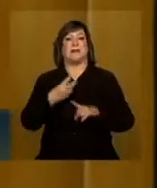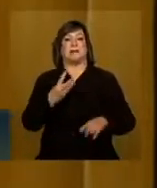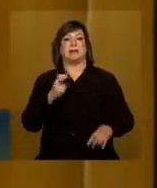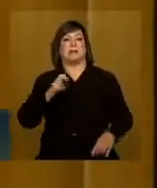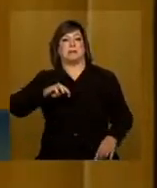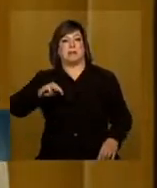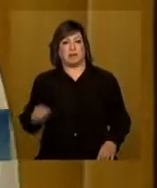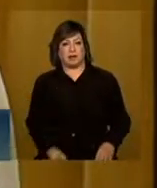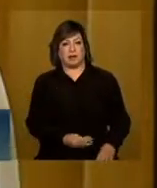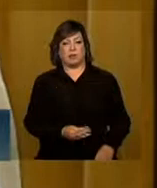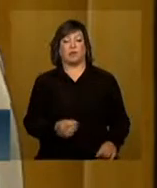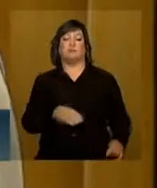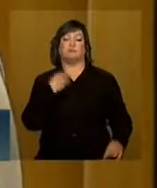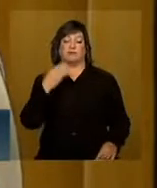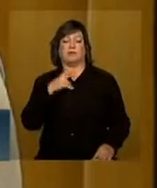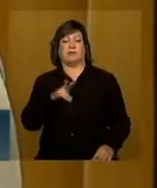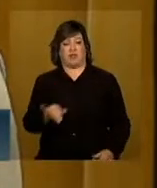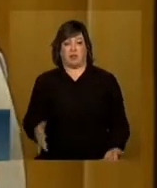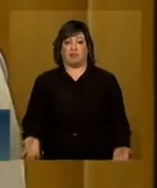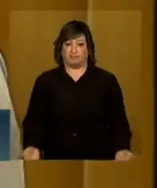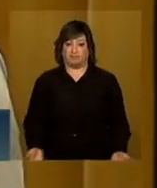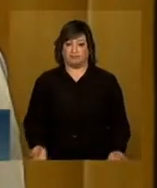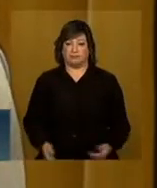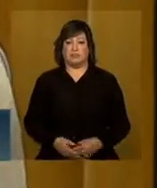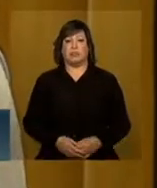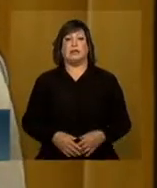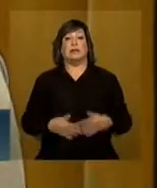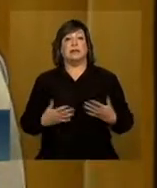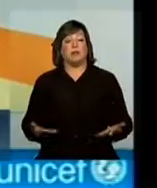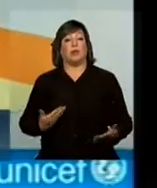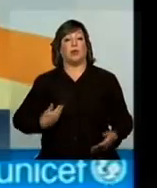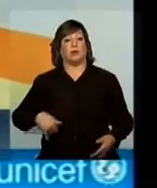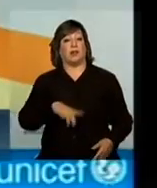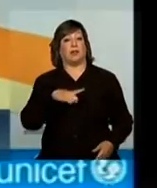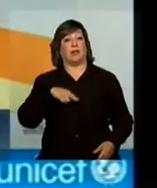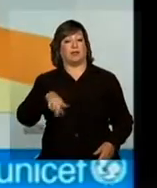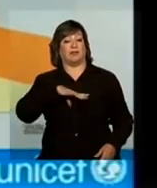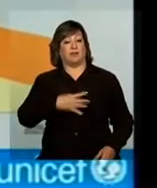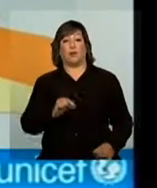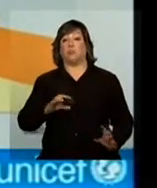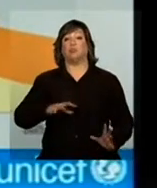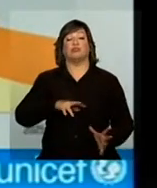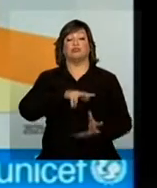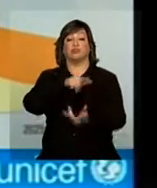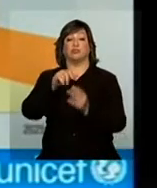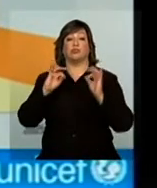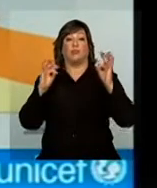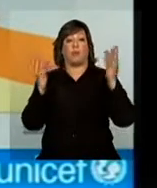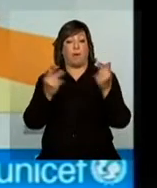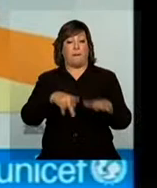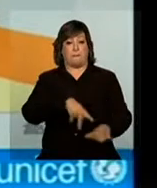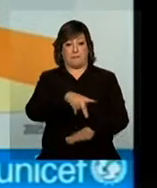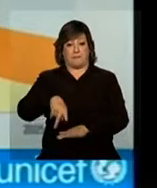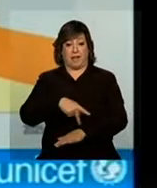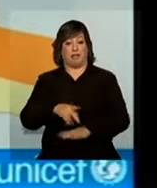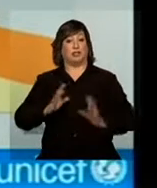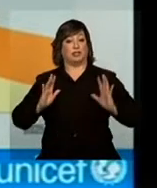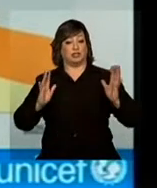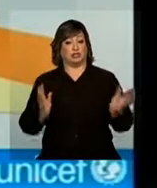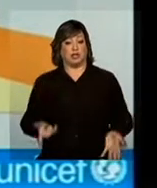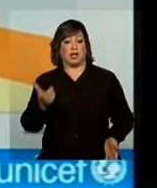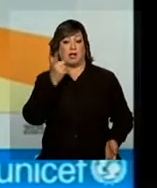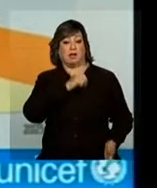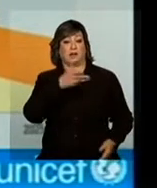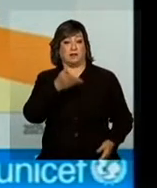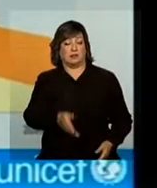de crianças morrerão. Então, nós temos esse desafio, o mundo inteiro, os países que já chegaram lá, de